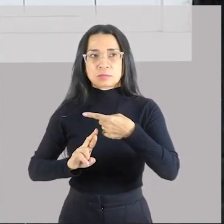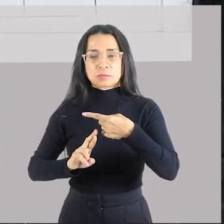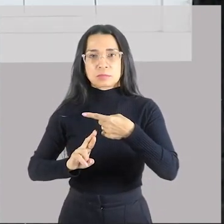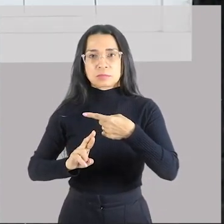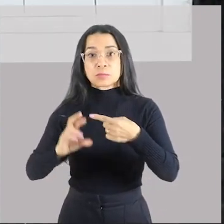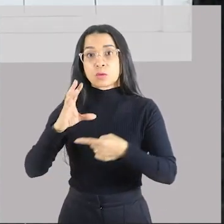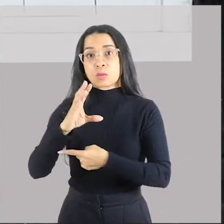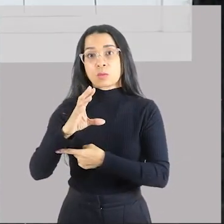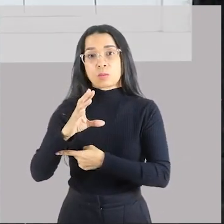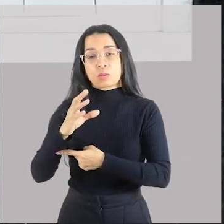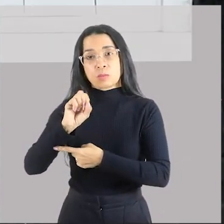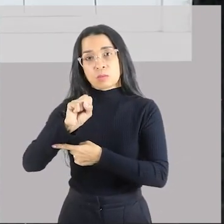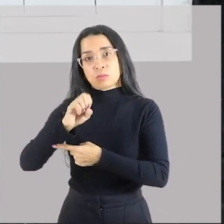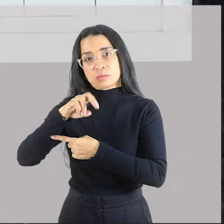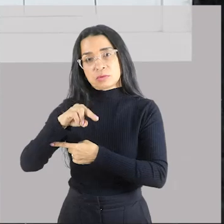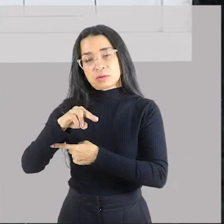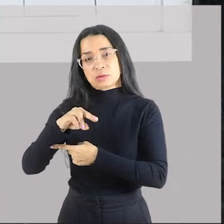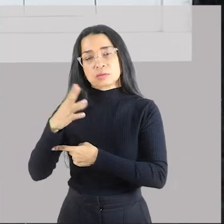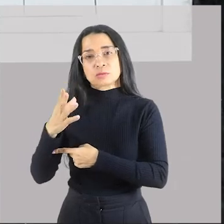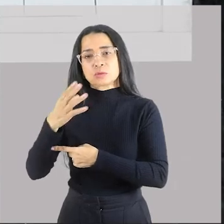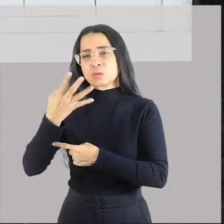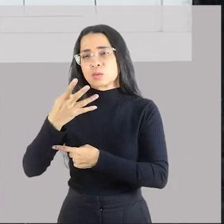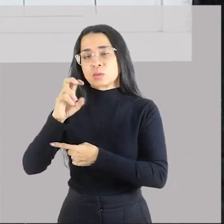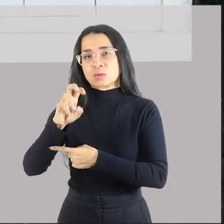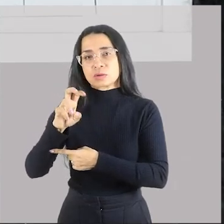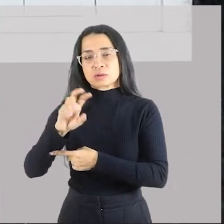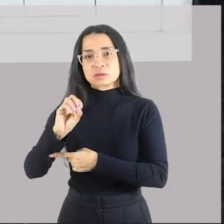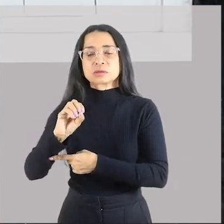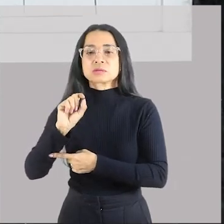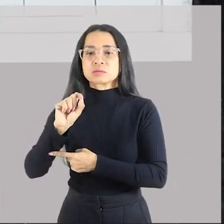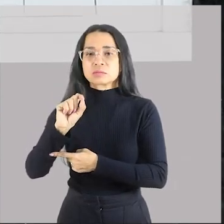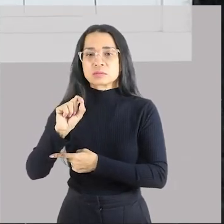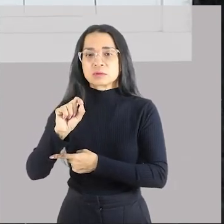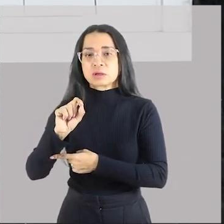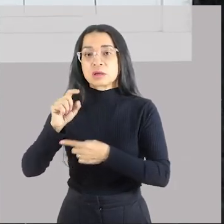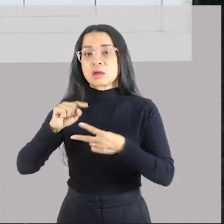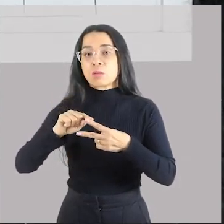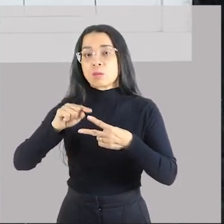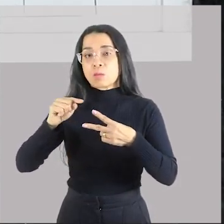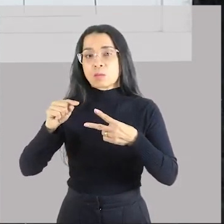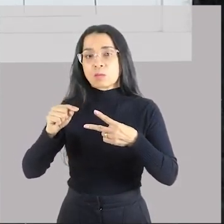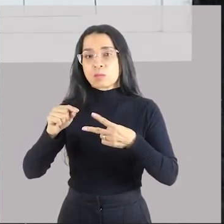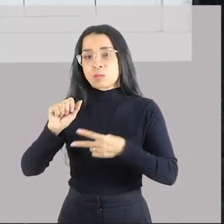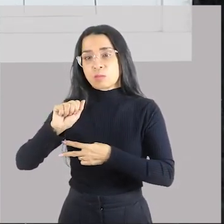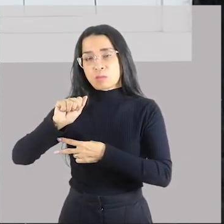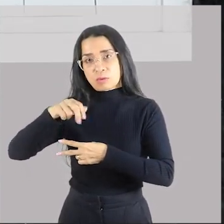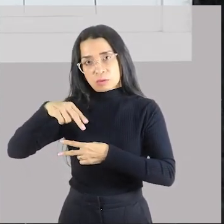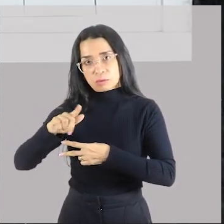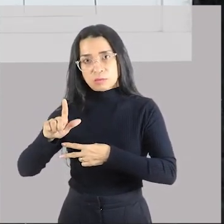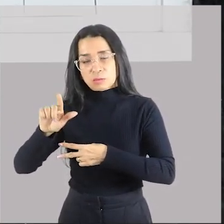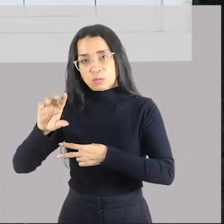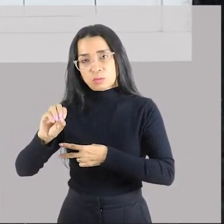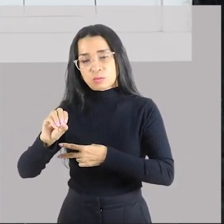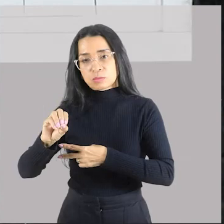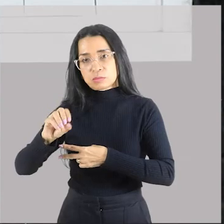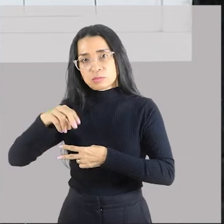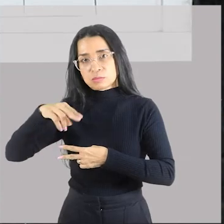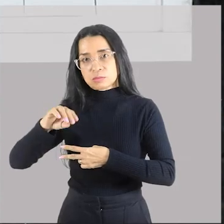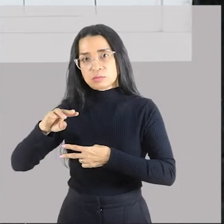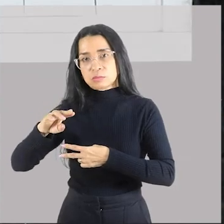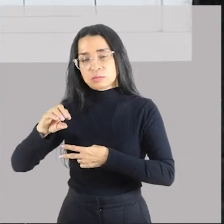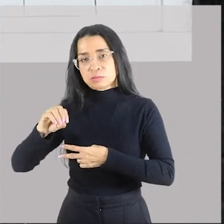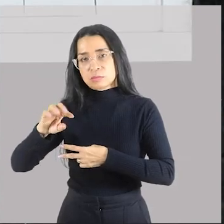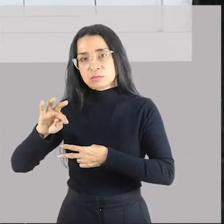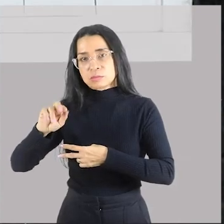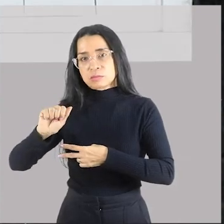de 45 é o mesmo cosseno de 45, que é um ângulo notável, a gente tem que saber esses valores, né? Nós temos, então, raiz de 2 sobre